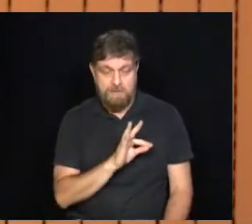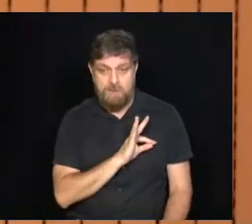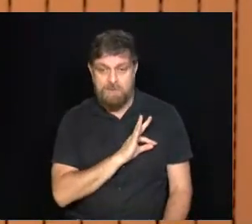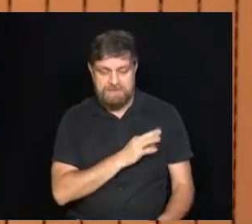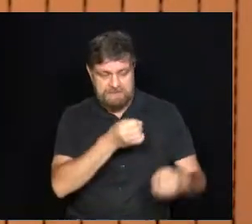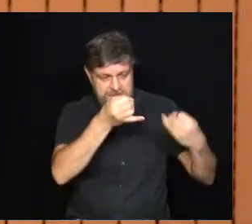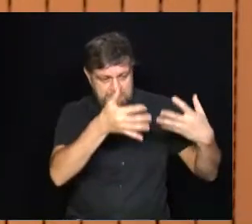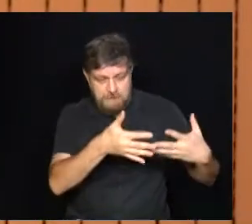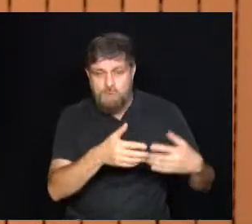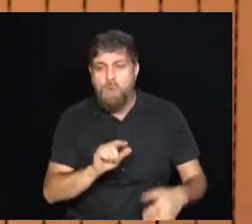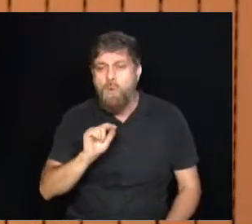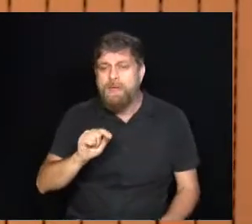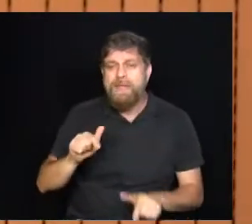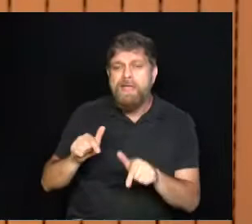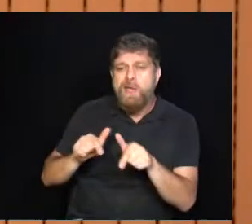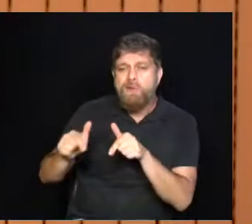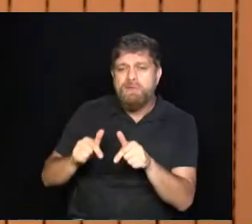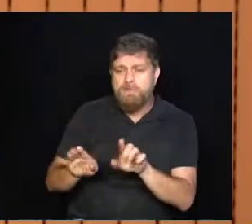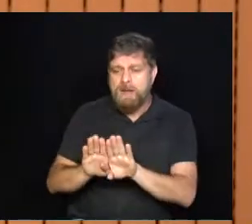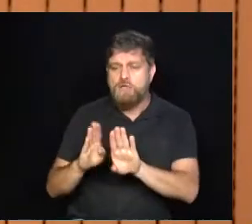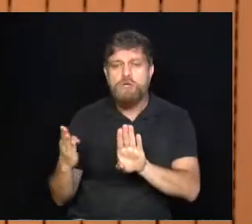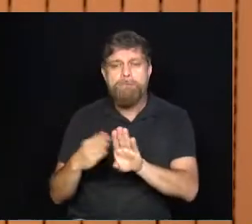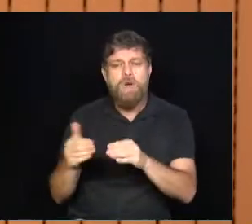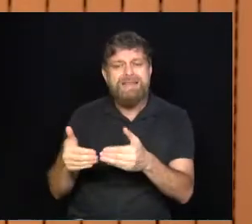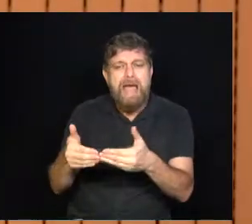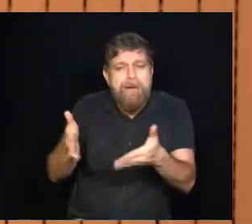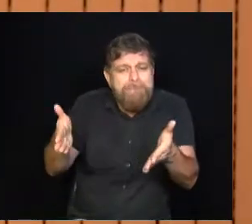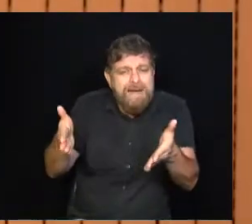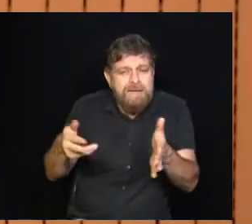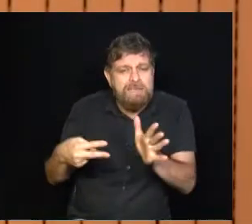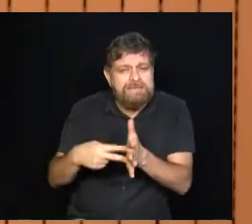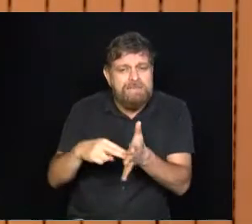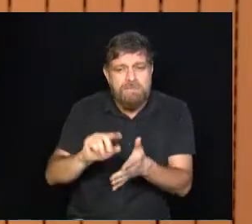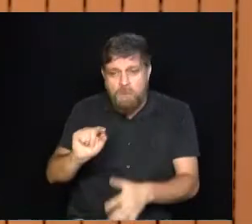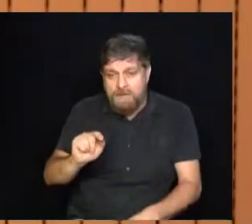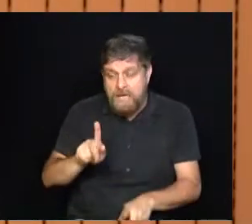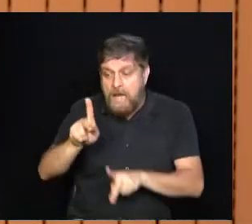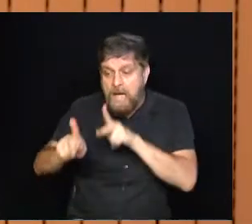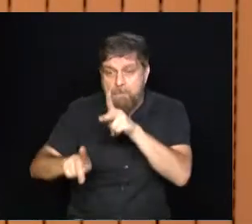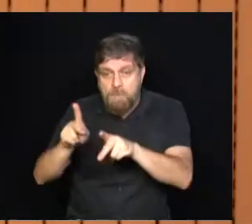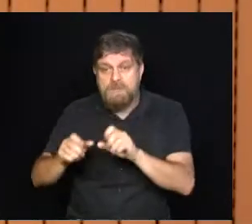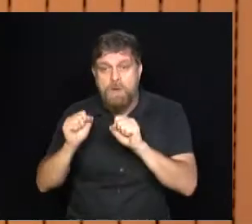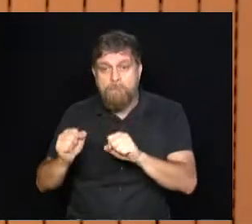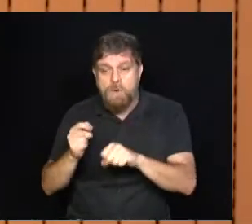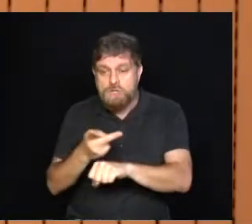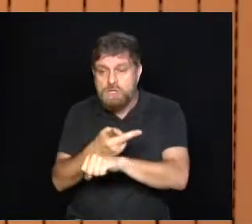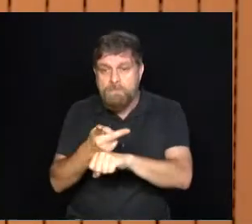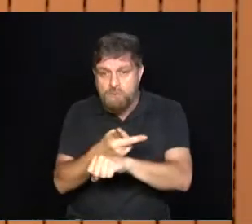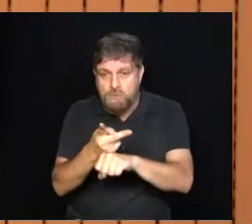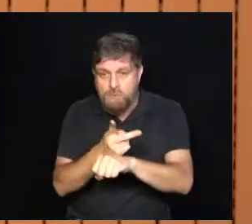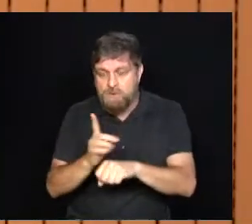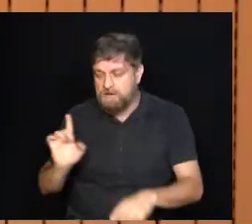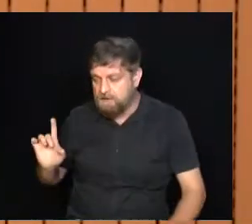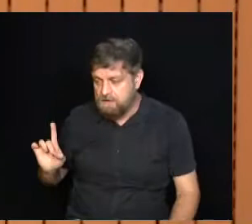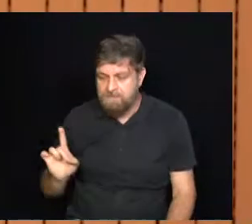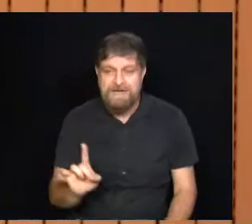que é um serviço de porta aberta? É que a população pode procurar. Então, ele fica com as portas abertas, o CRAS fica lá para receber.